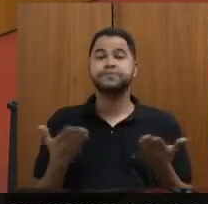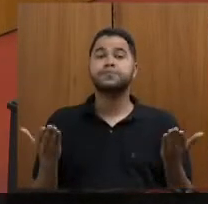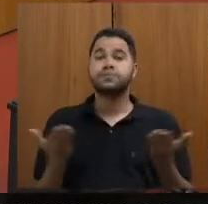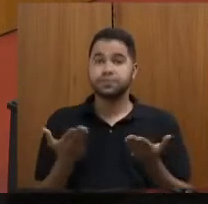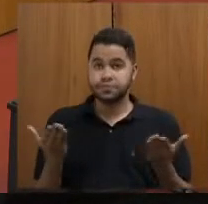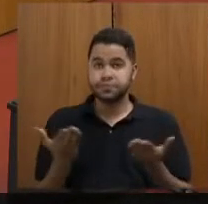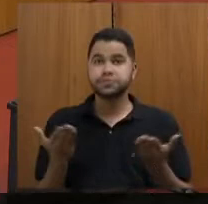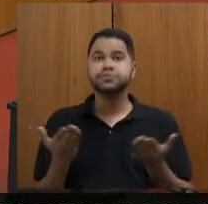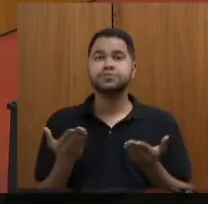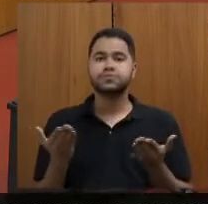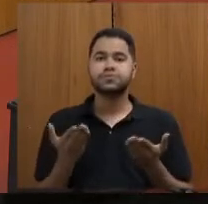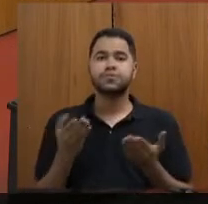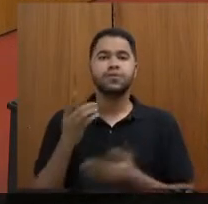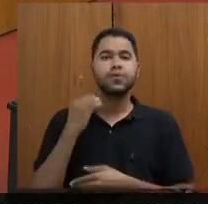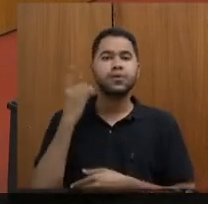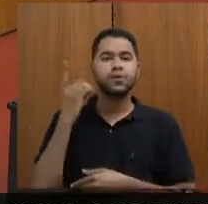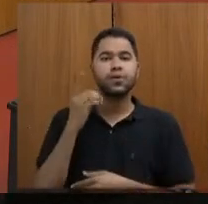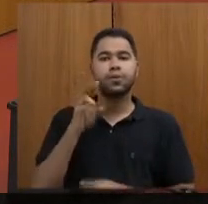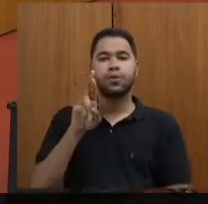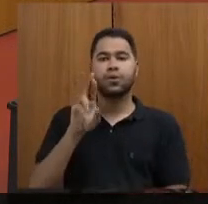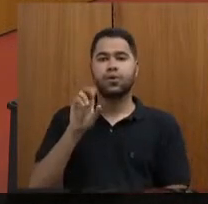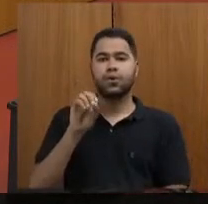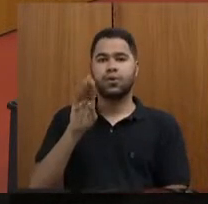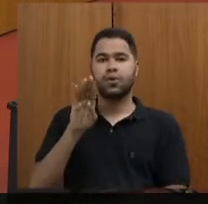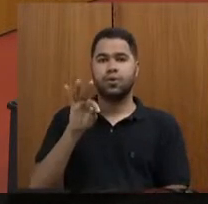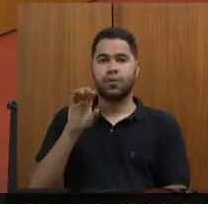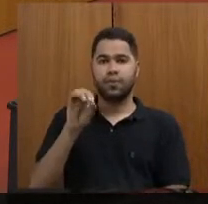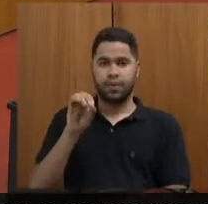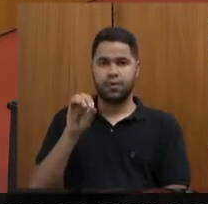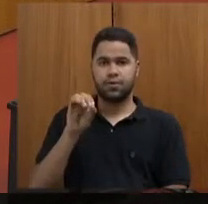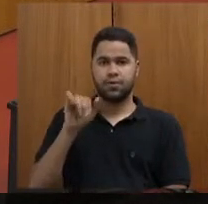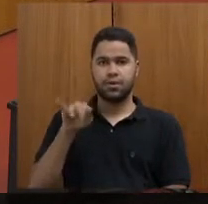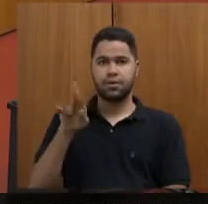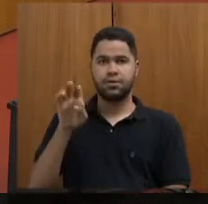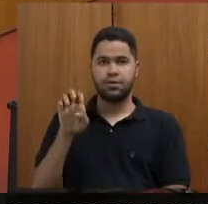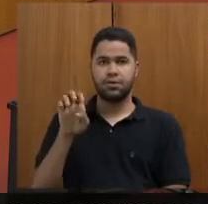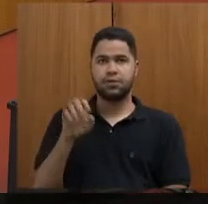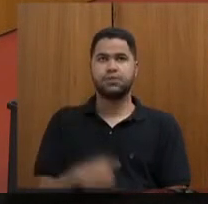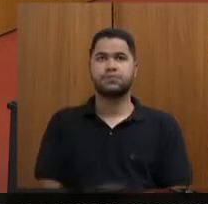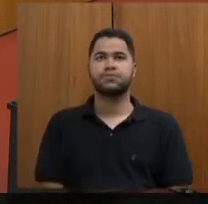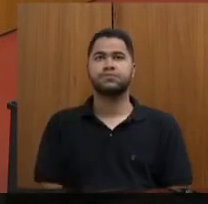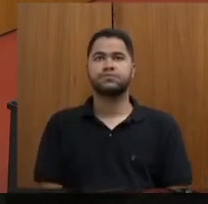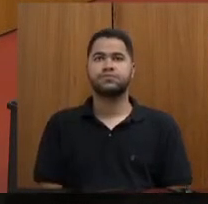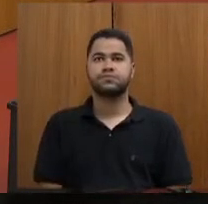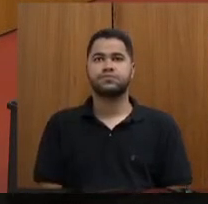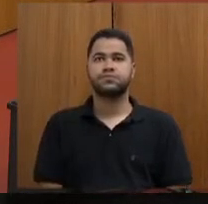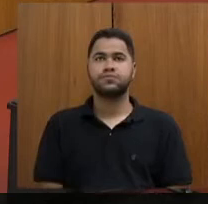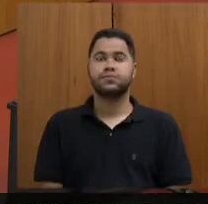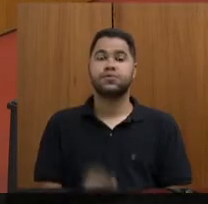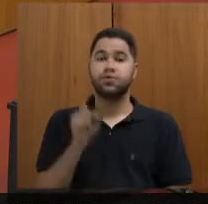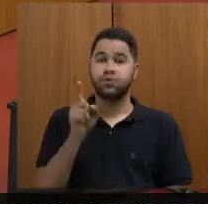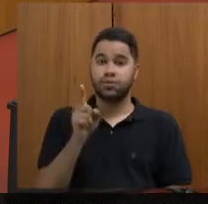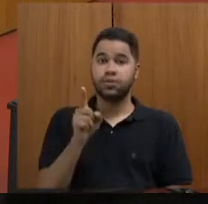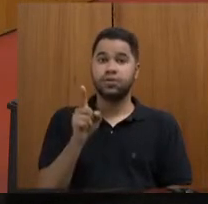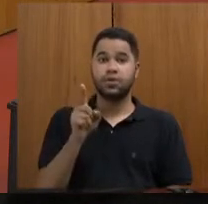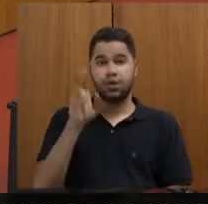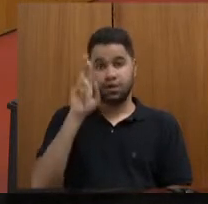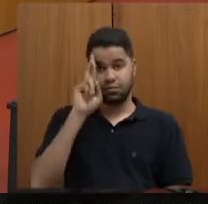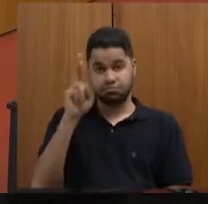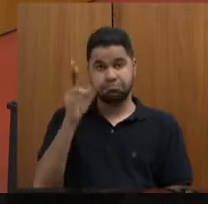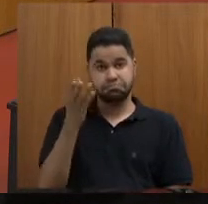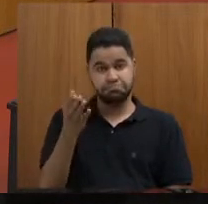ao deputado Roberto Andrade, pela ordem. Presidente, pela ordem. A senhora, como presidente, a senhora tem